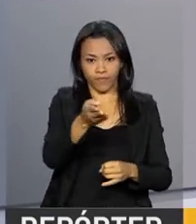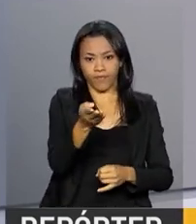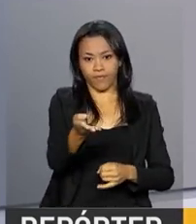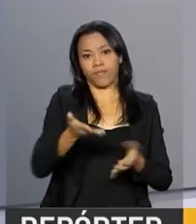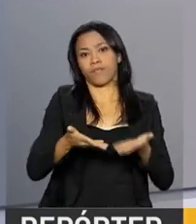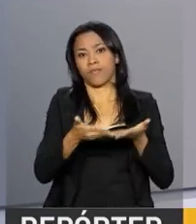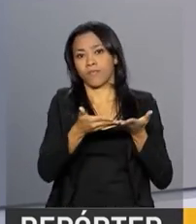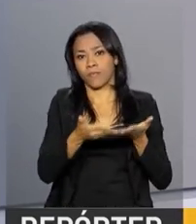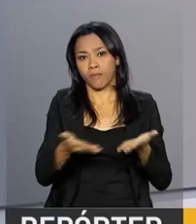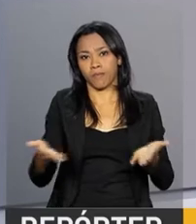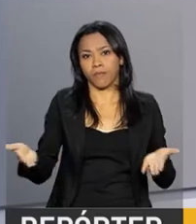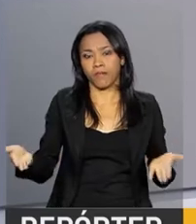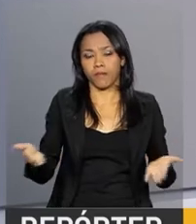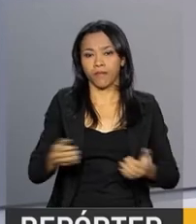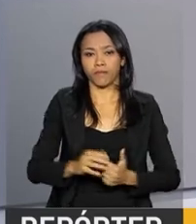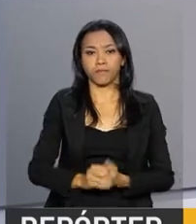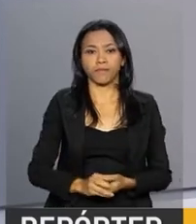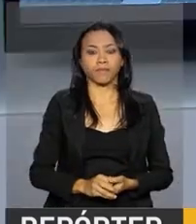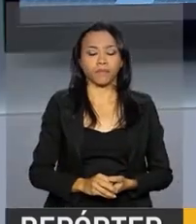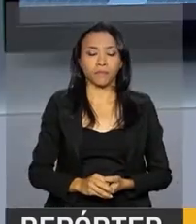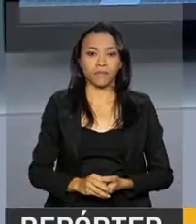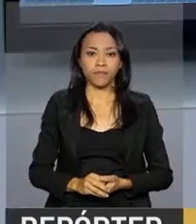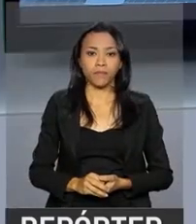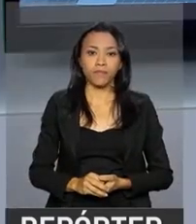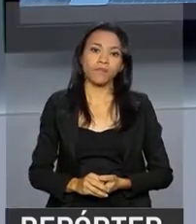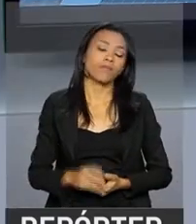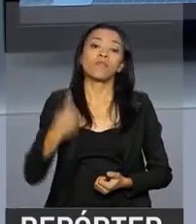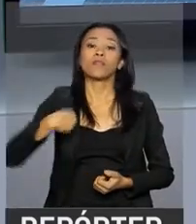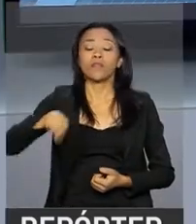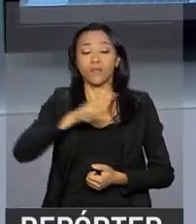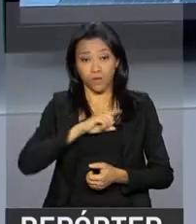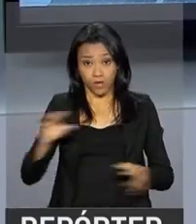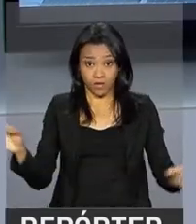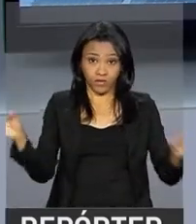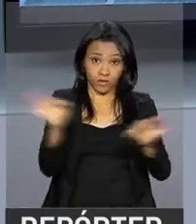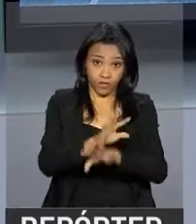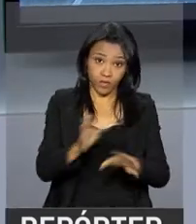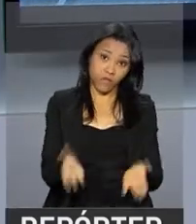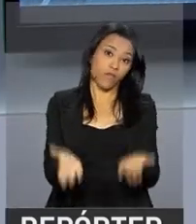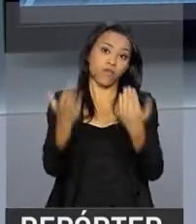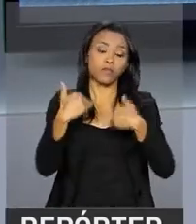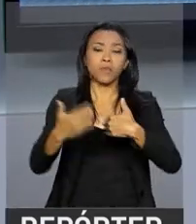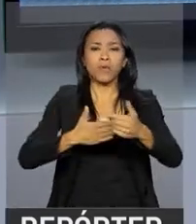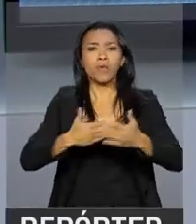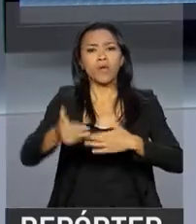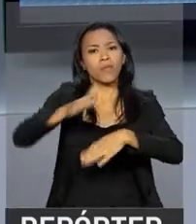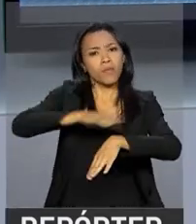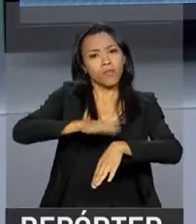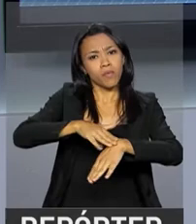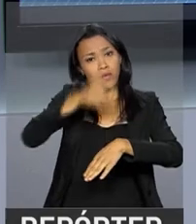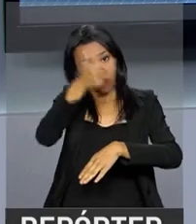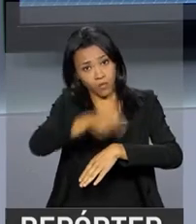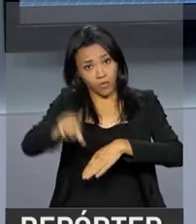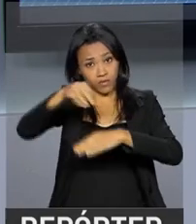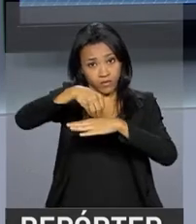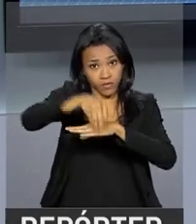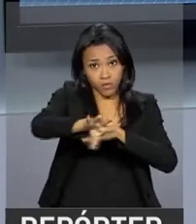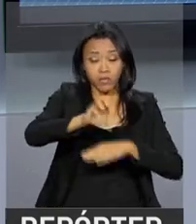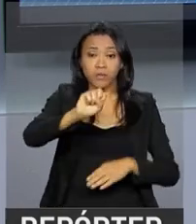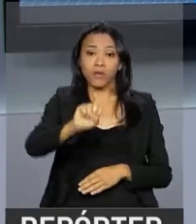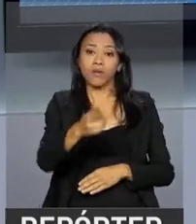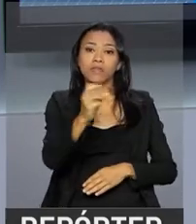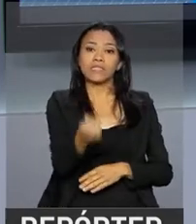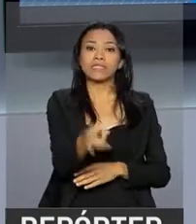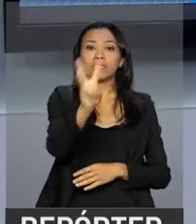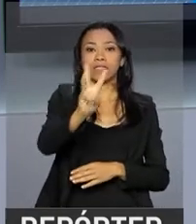social ponto gov.br nós ficamos por aqui voltamos a qualquer momento com outras informações ou às